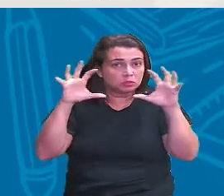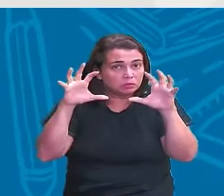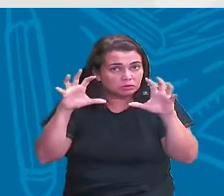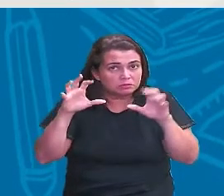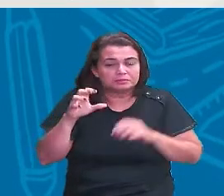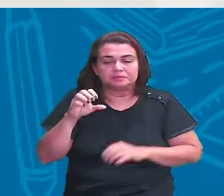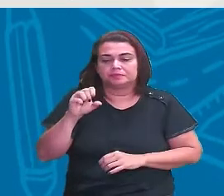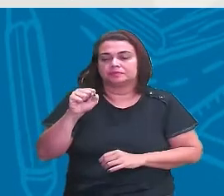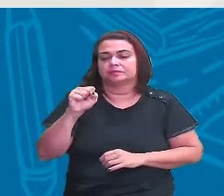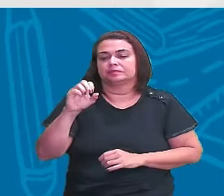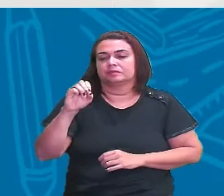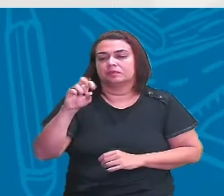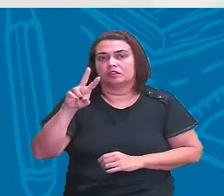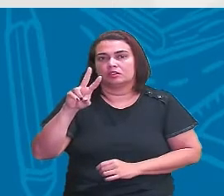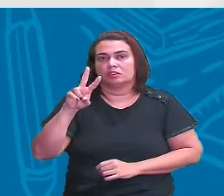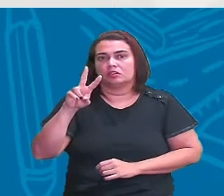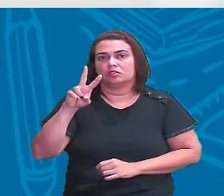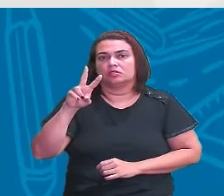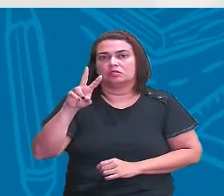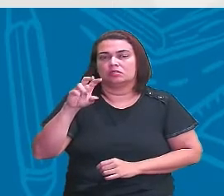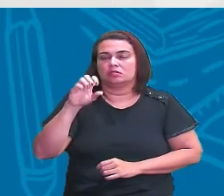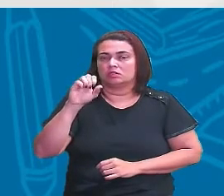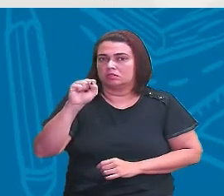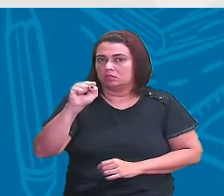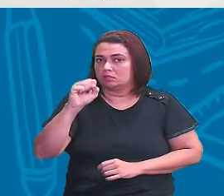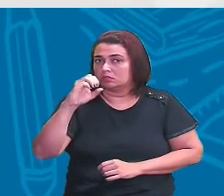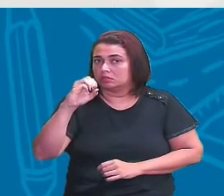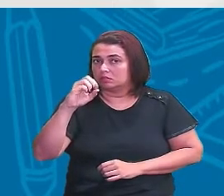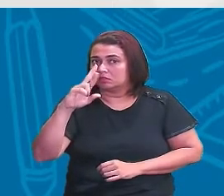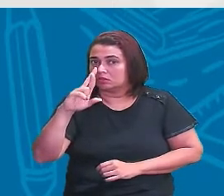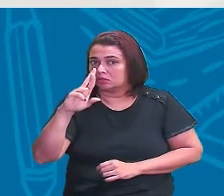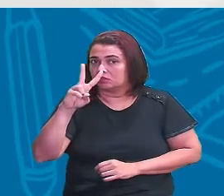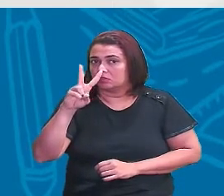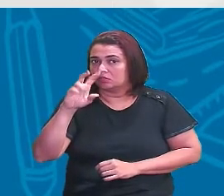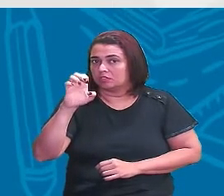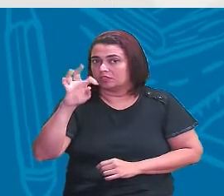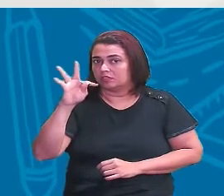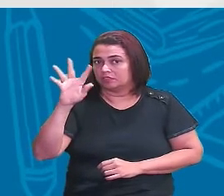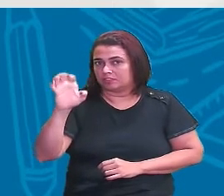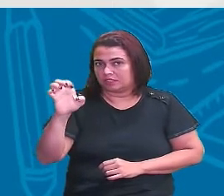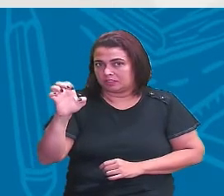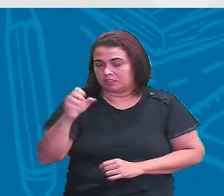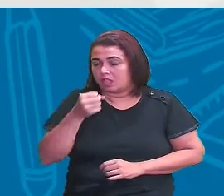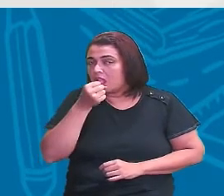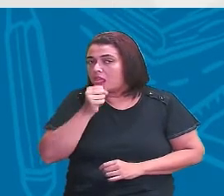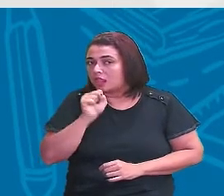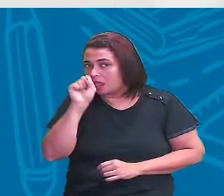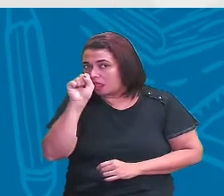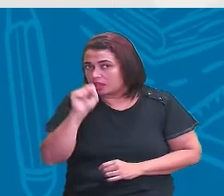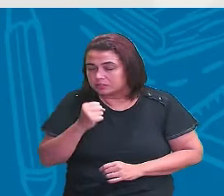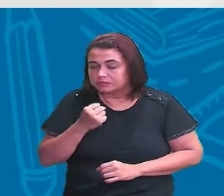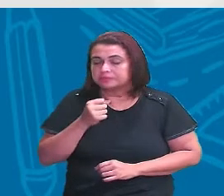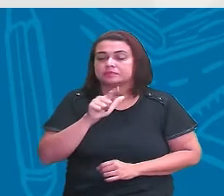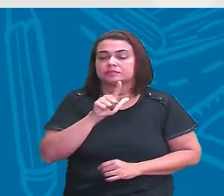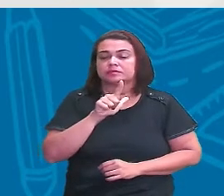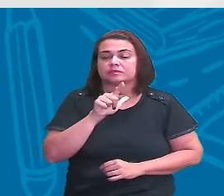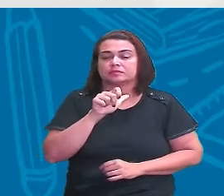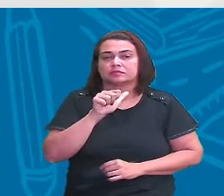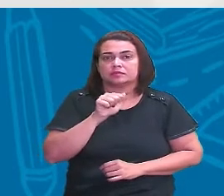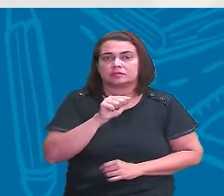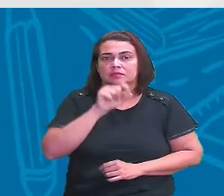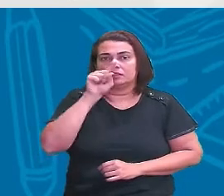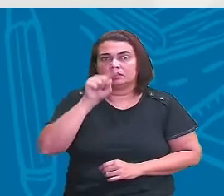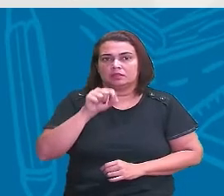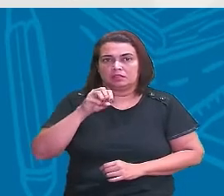Sorvete e lâmpada, tá bom? São exemplos de palavras com